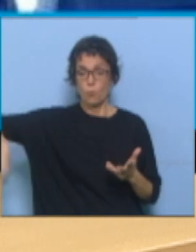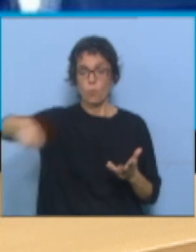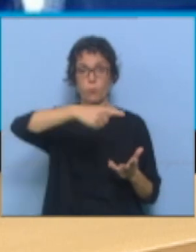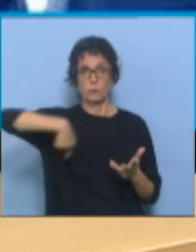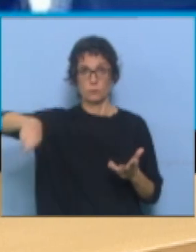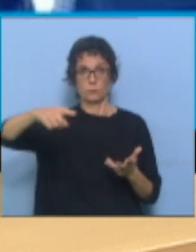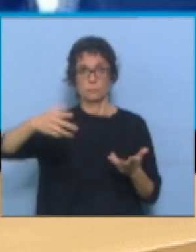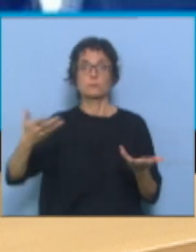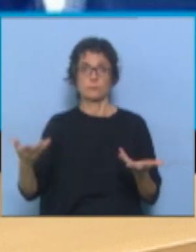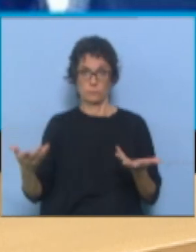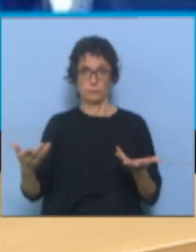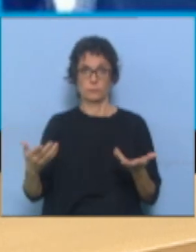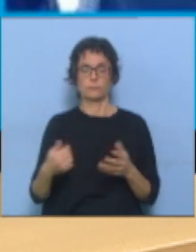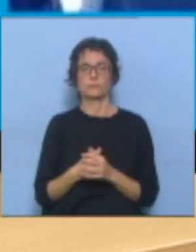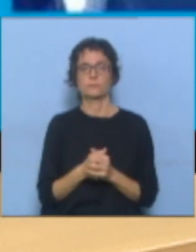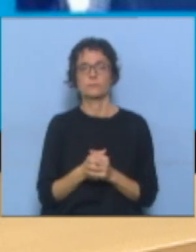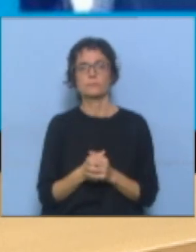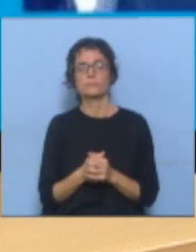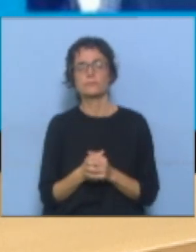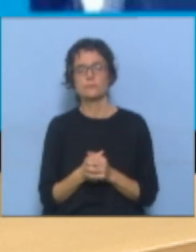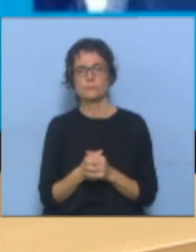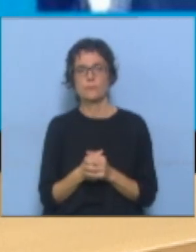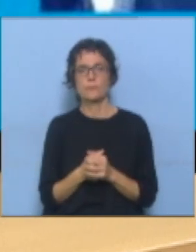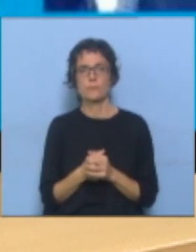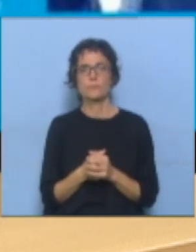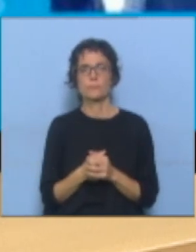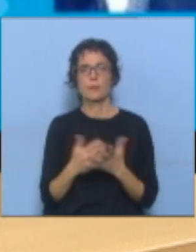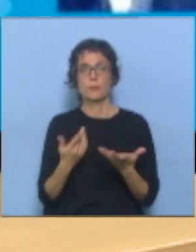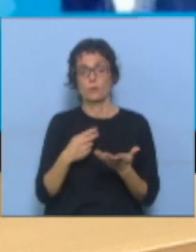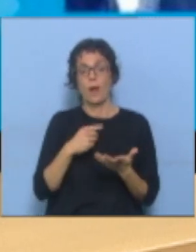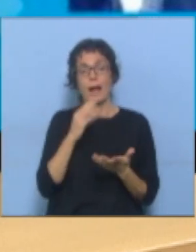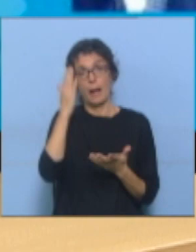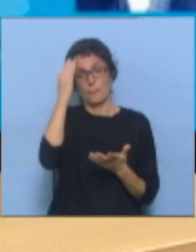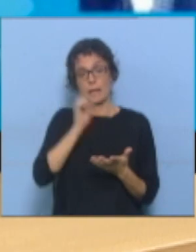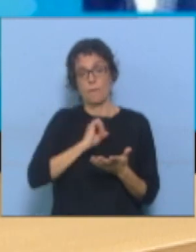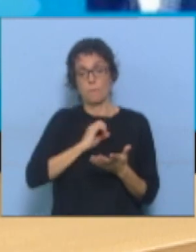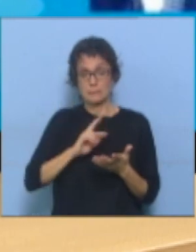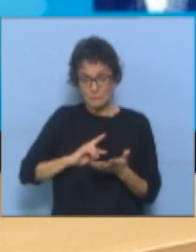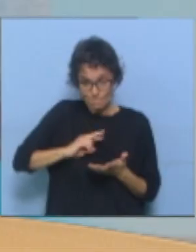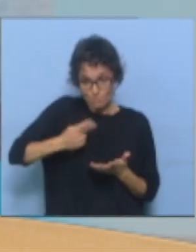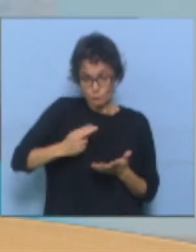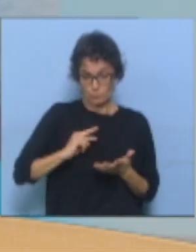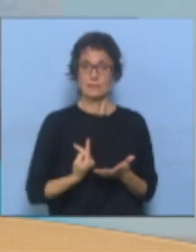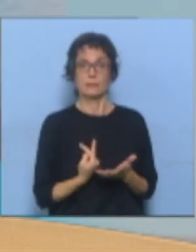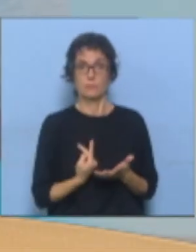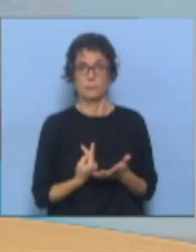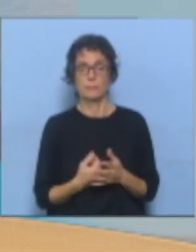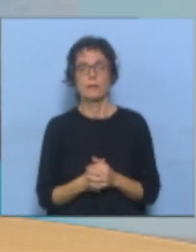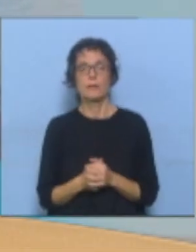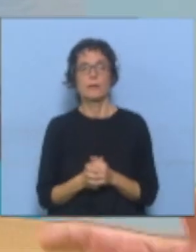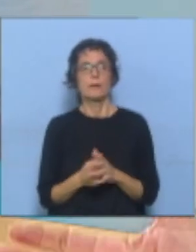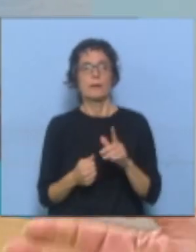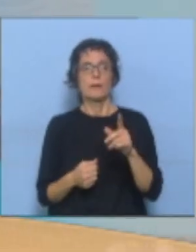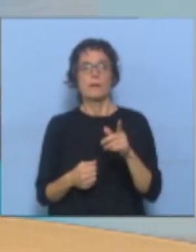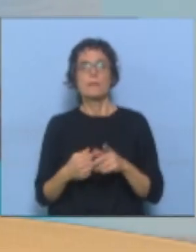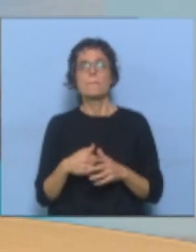individualista para uma situação comunitária, ampla e de promoção do bem comum. Neste caso, muito inspirado em Chiara Lubich, dos movimentos focolares